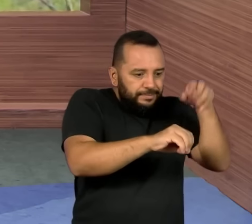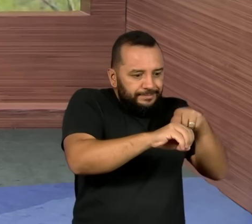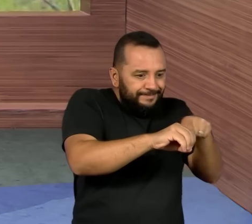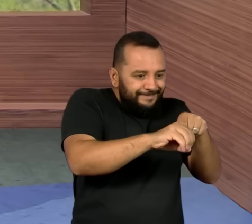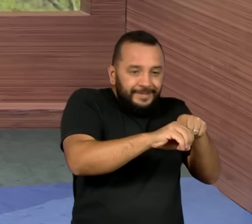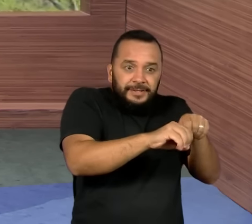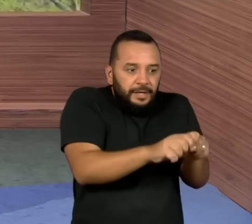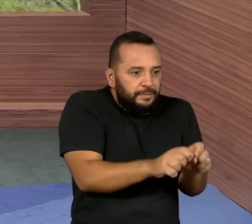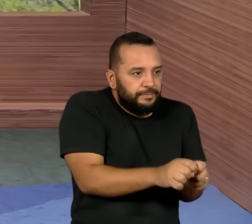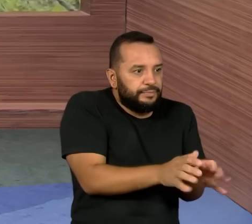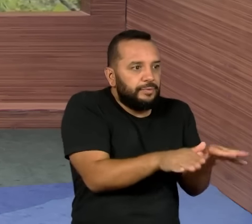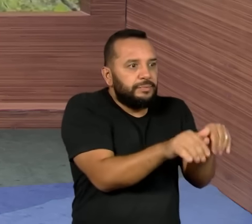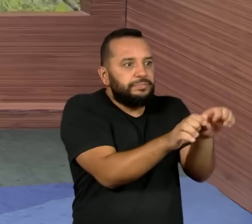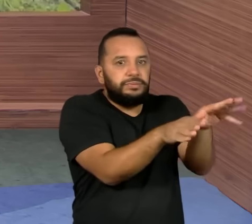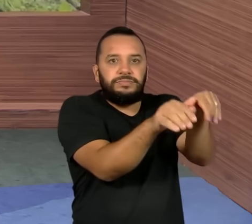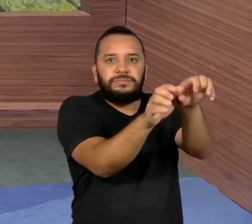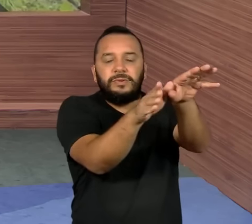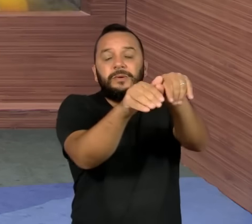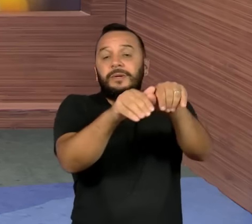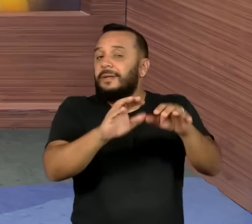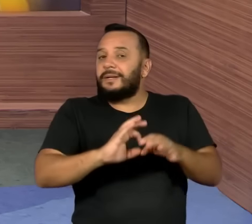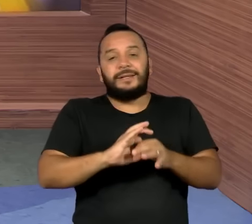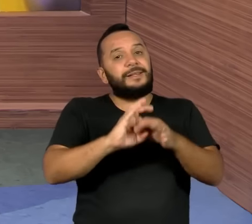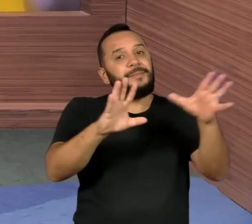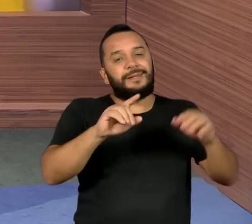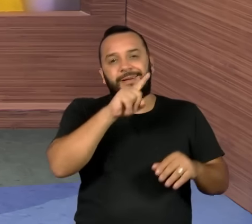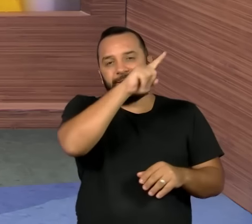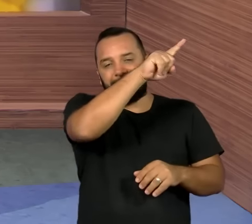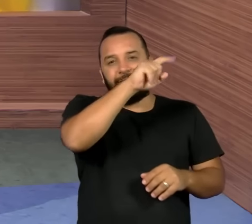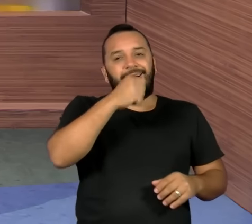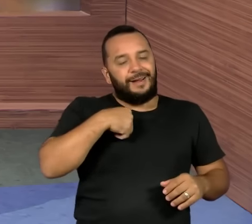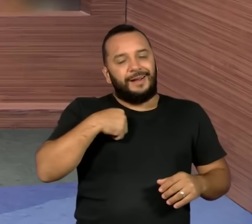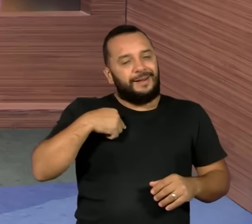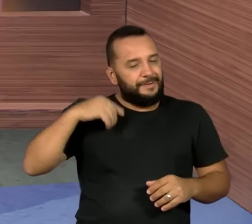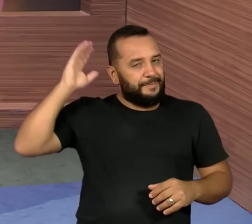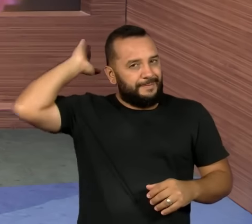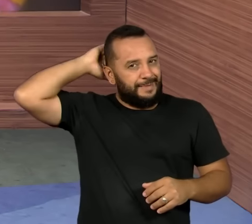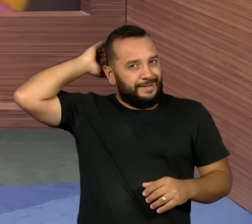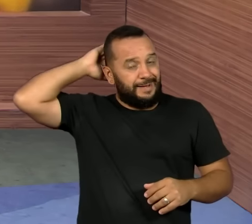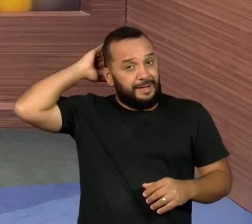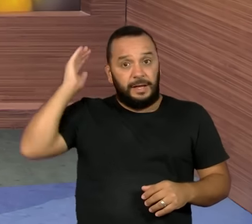liberdade em Belém, no Pará, onde estava extinta há mais de 80 anos.